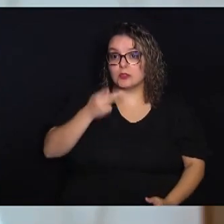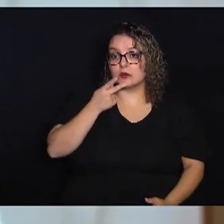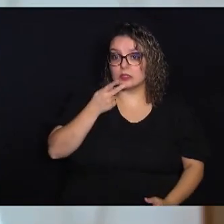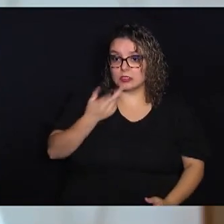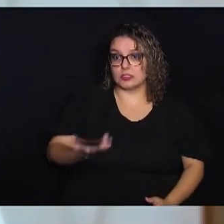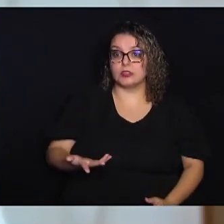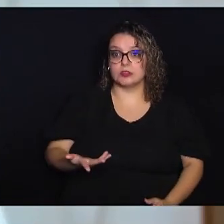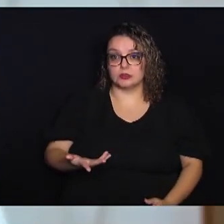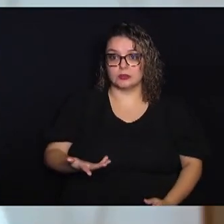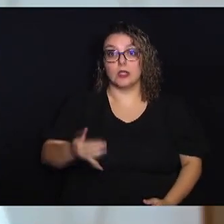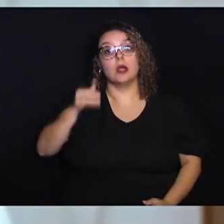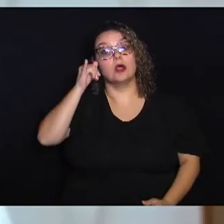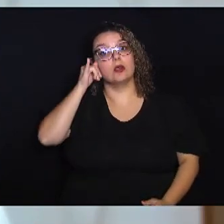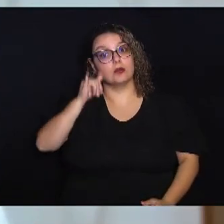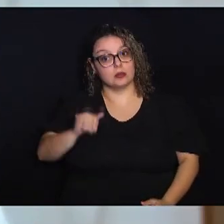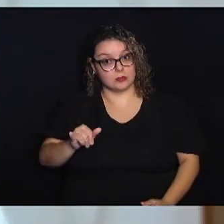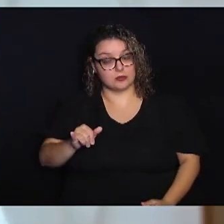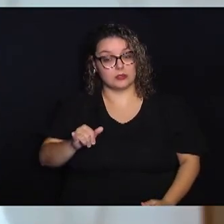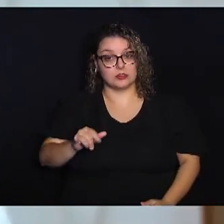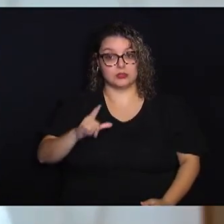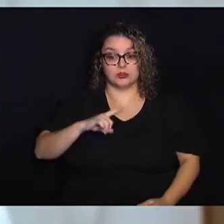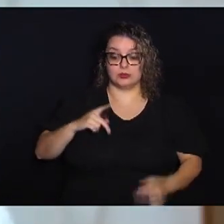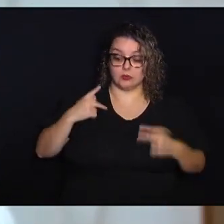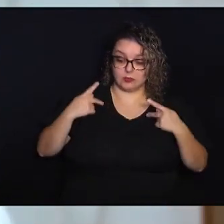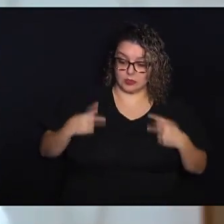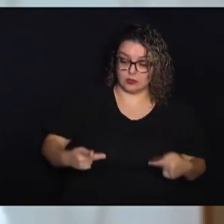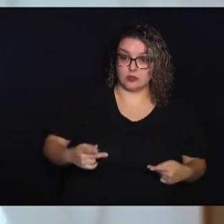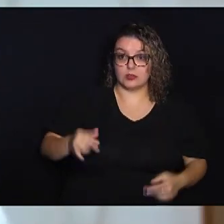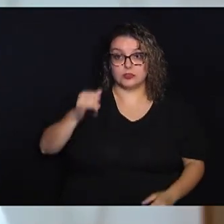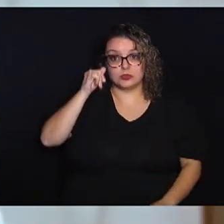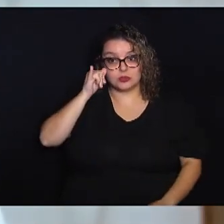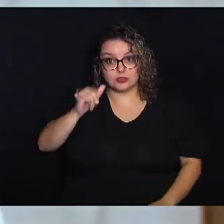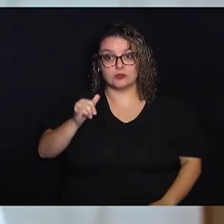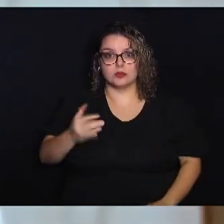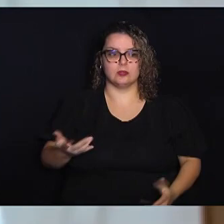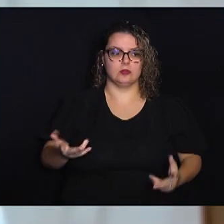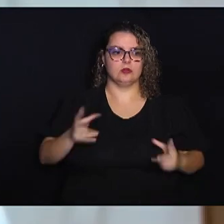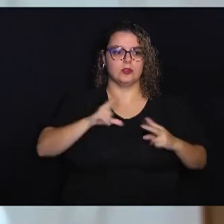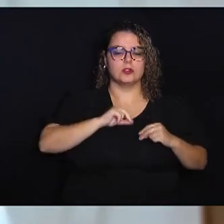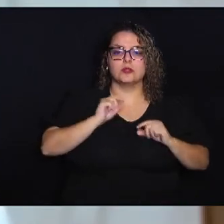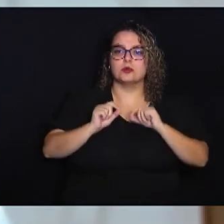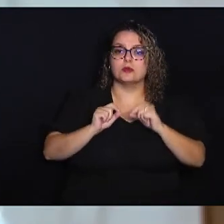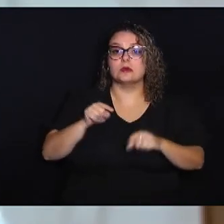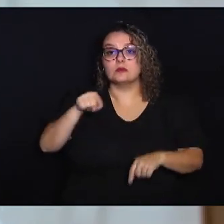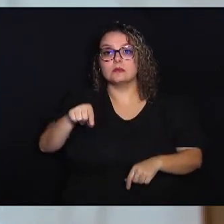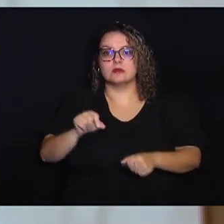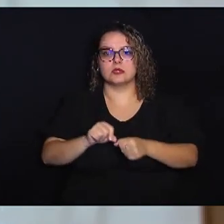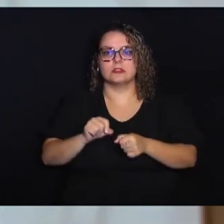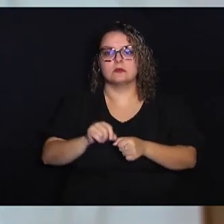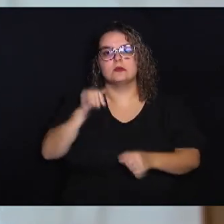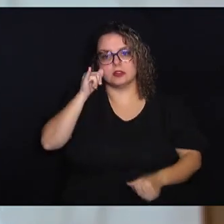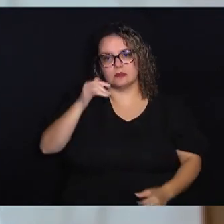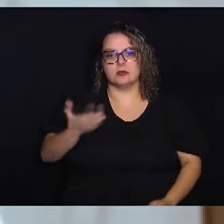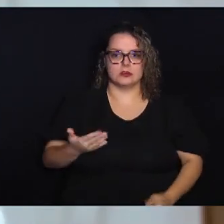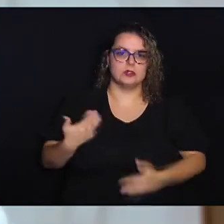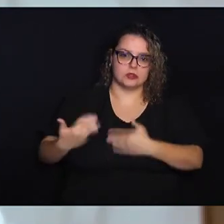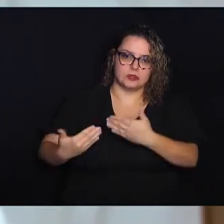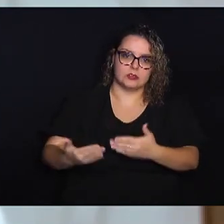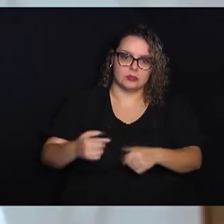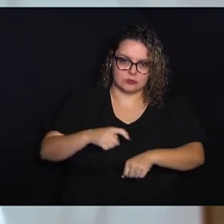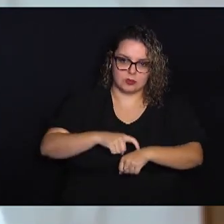aqui de evitar, de ter uma postura de prevenção. Eu falo, o que eu posso ir lá já fazer agora para evitar esse próximo